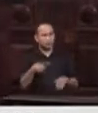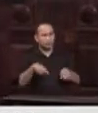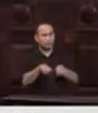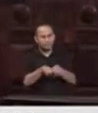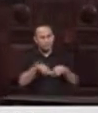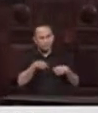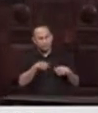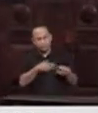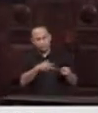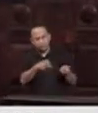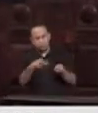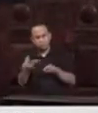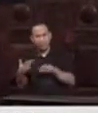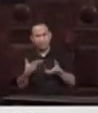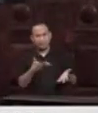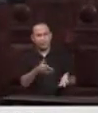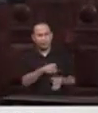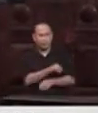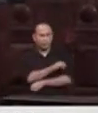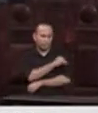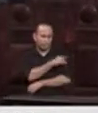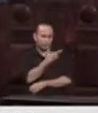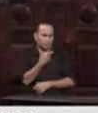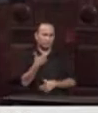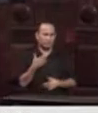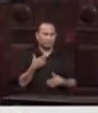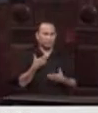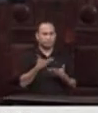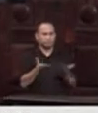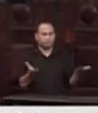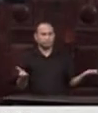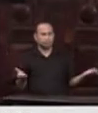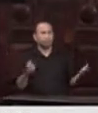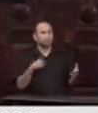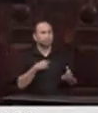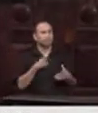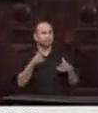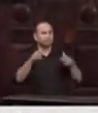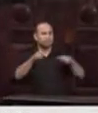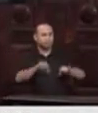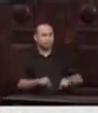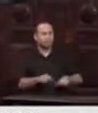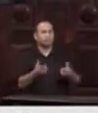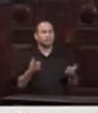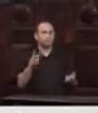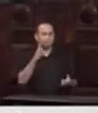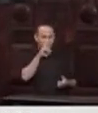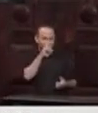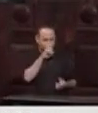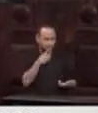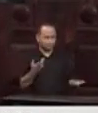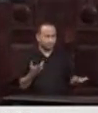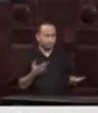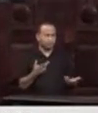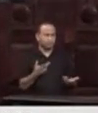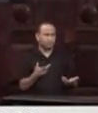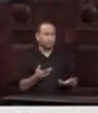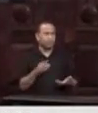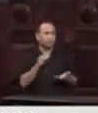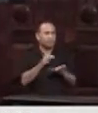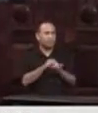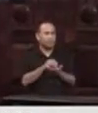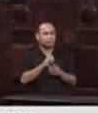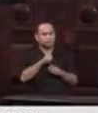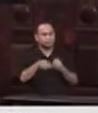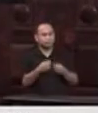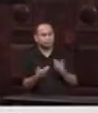assistir aqui no Rio de Janeiro a decadência de poços de petróleo, com queda abrupta de produção, desinvestimento ou falta de investimento